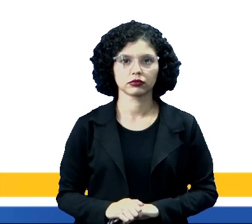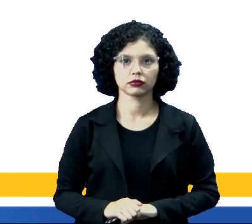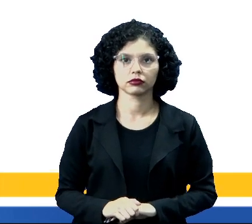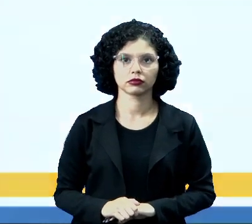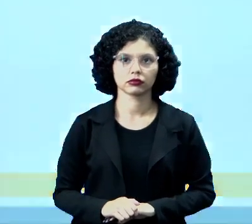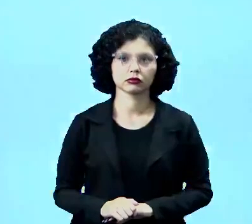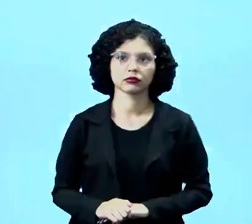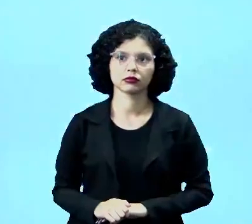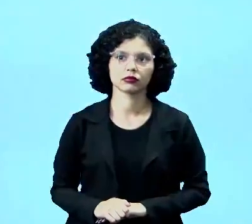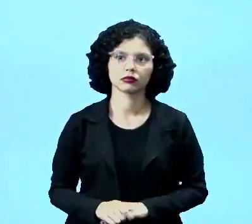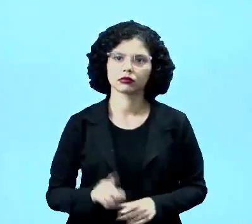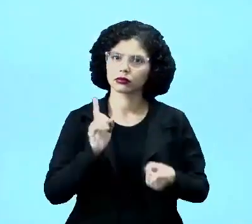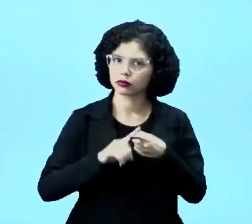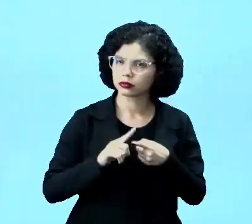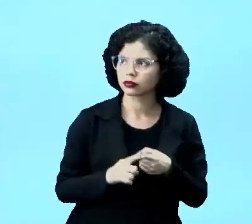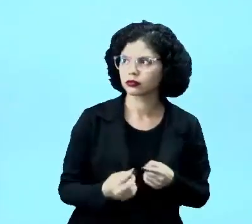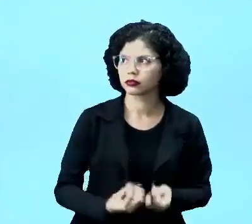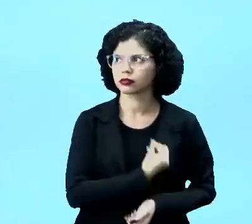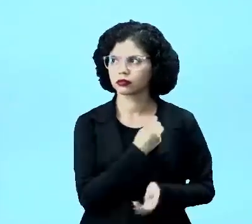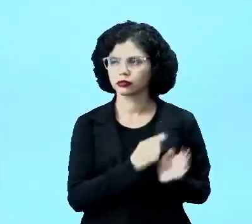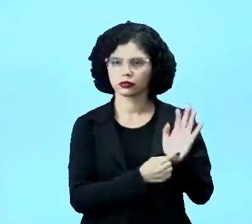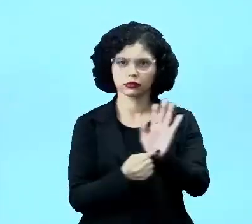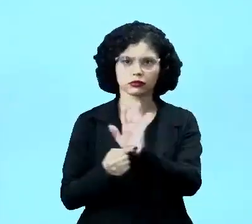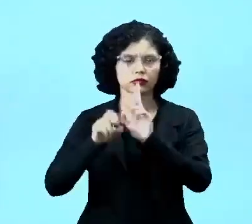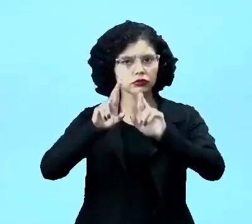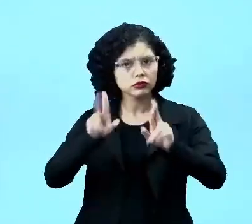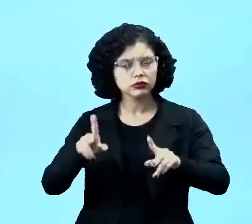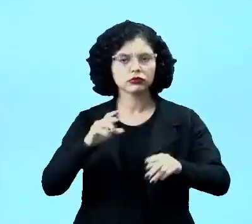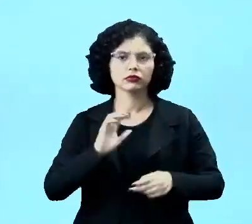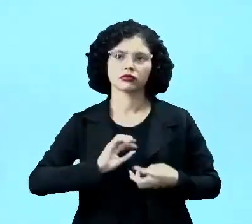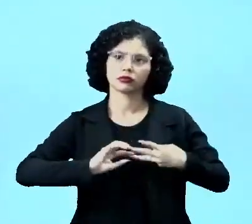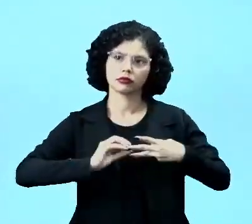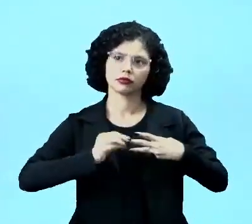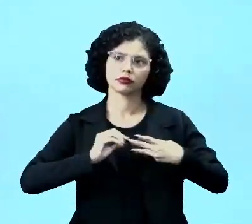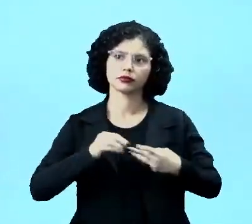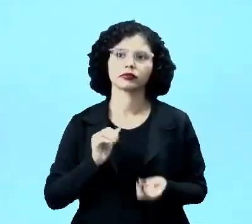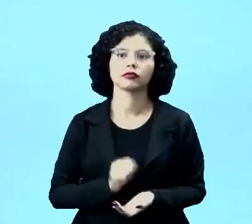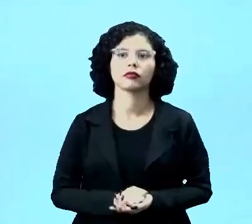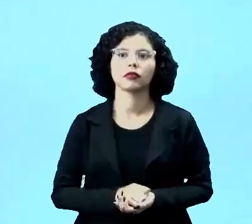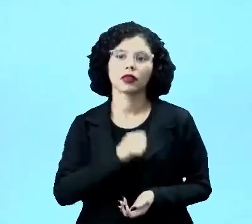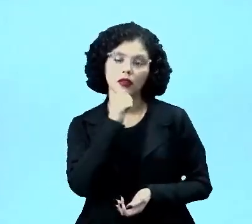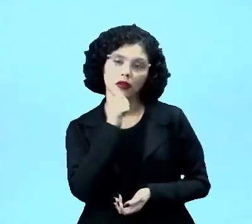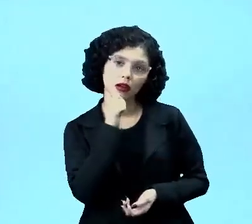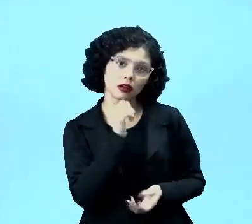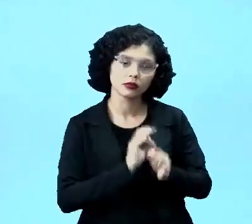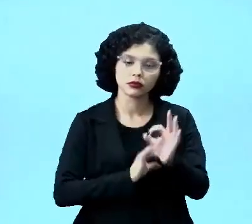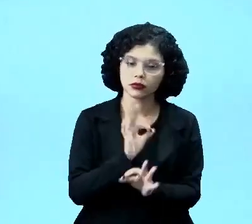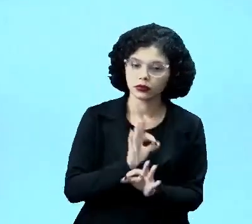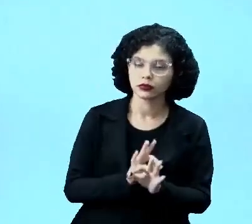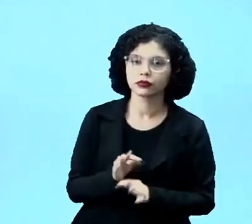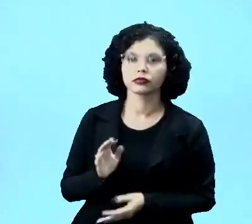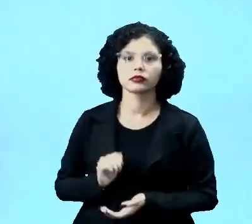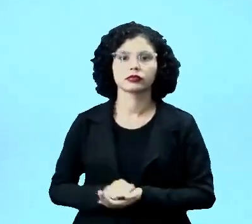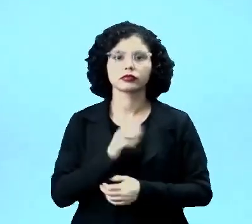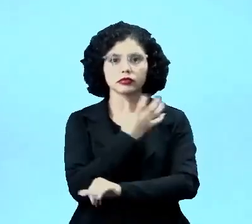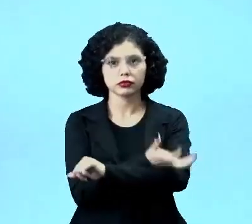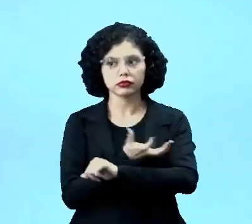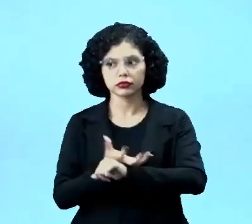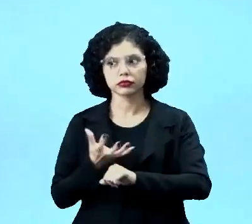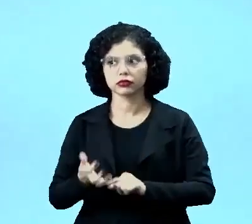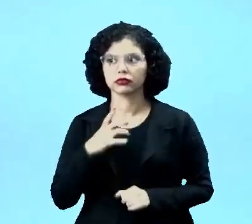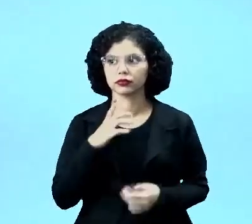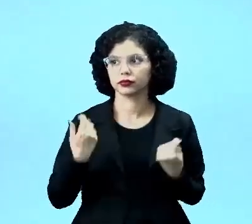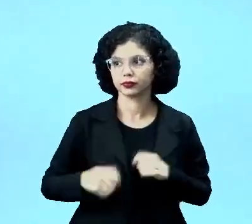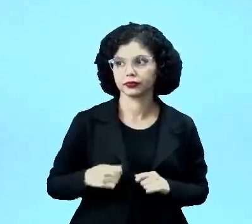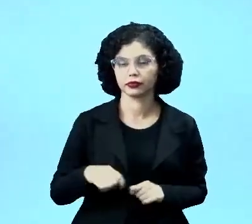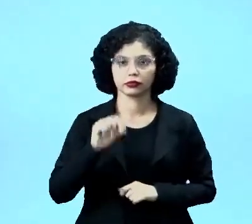vegetal. E aí, por que eu vou apresentar essa diferença entre essas células? Porque se eu estou falando de um organismo vegetal, as necessidades que ele